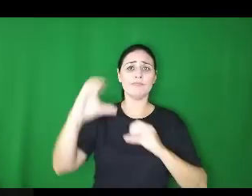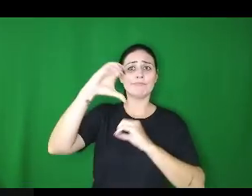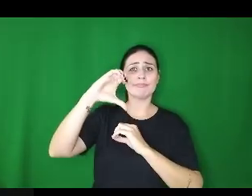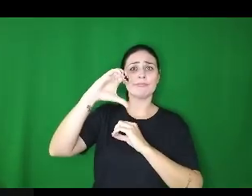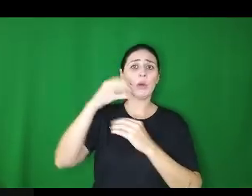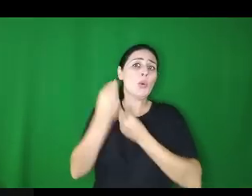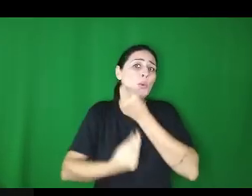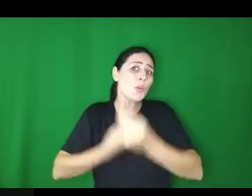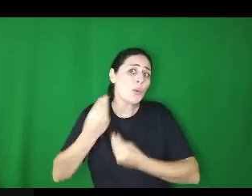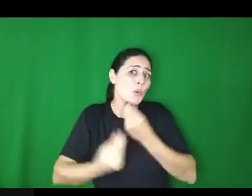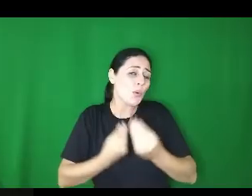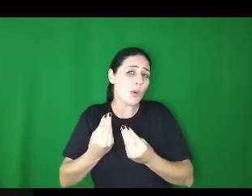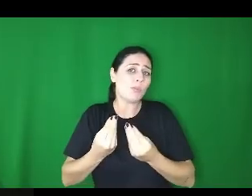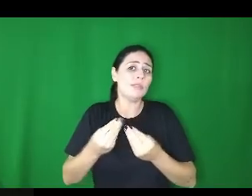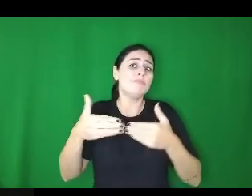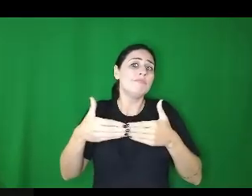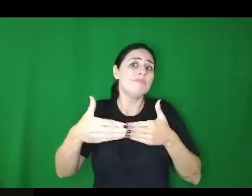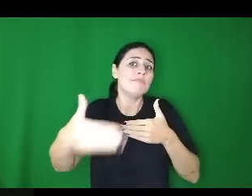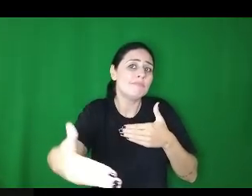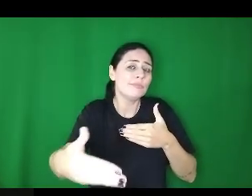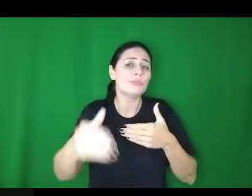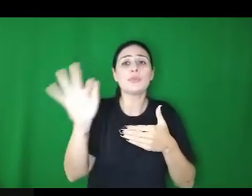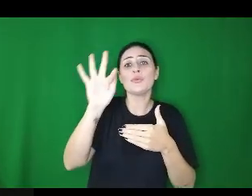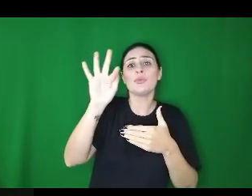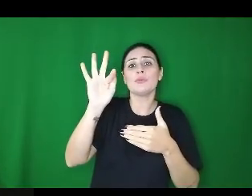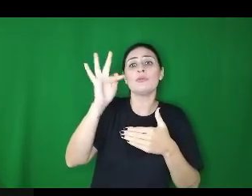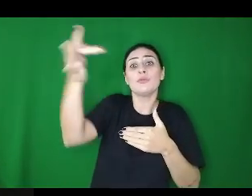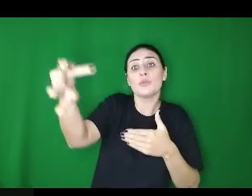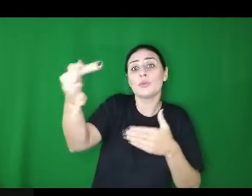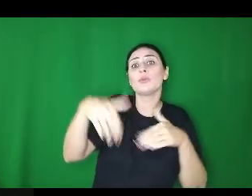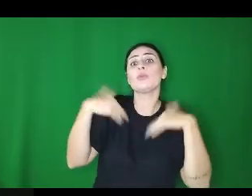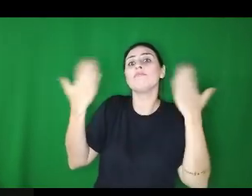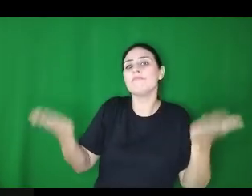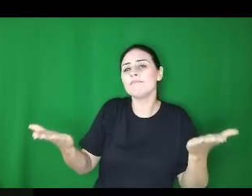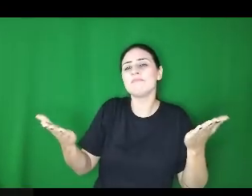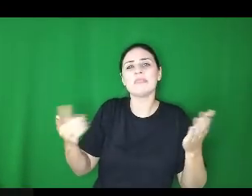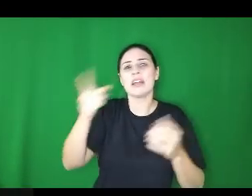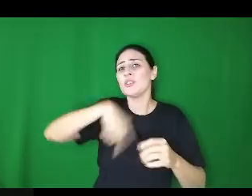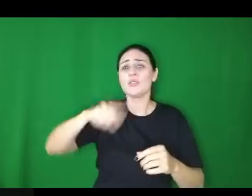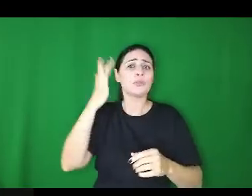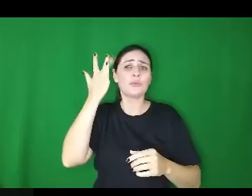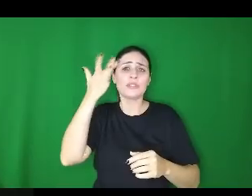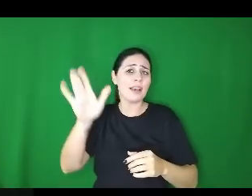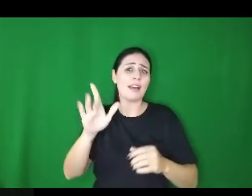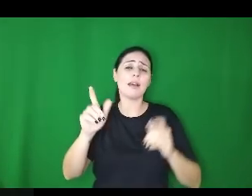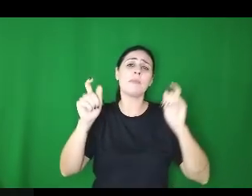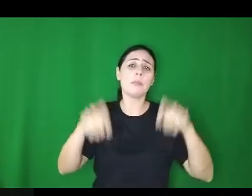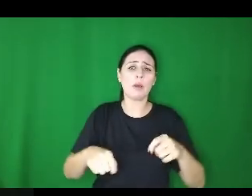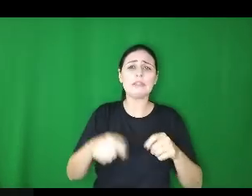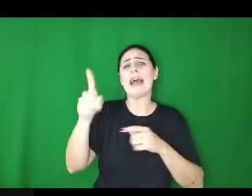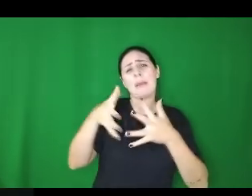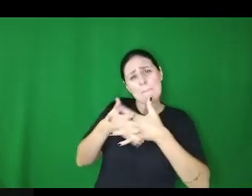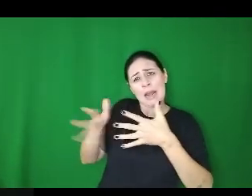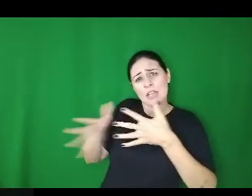um dia na folhinha, outro dia, um outro mês, né? O que a gente esperava que ia durar alguns meses se estendeu por um ano. E aí